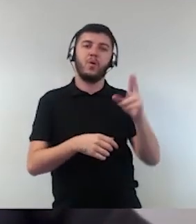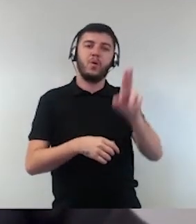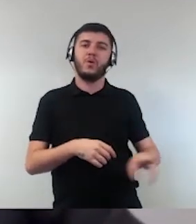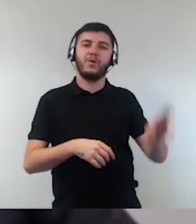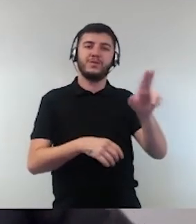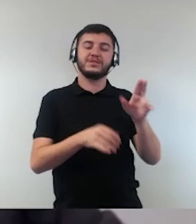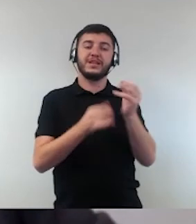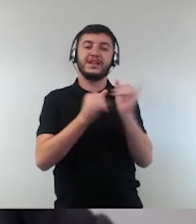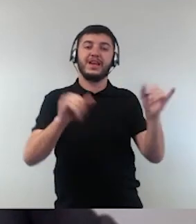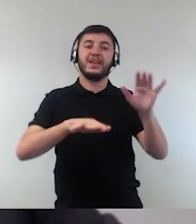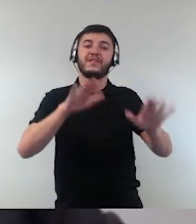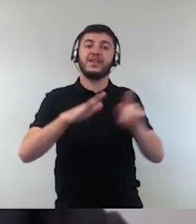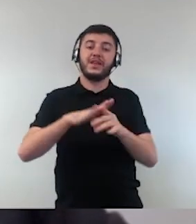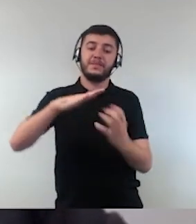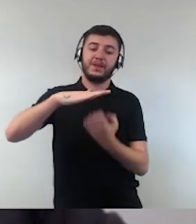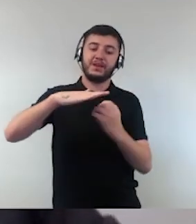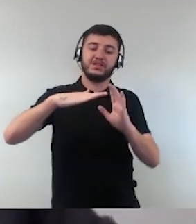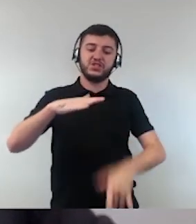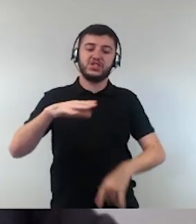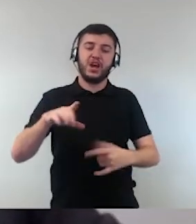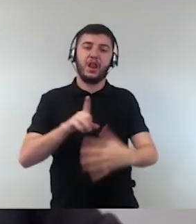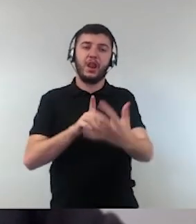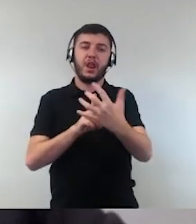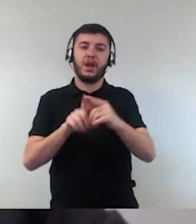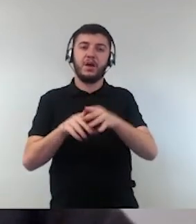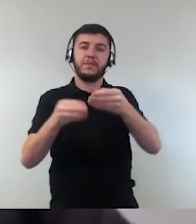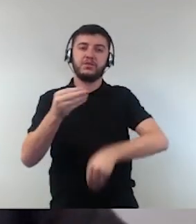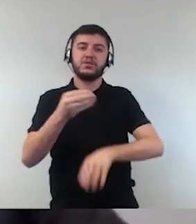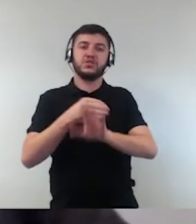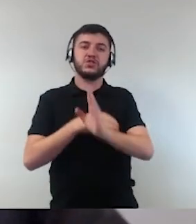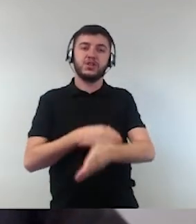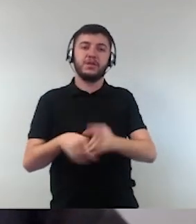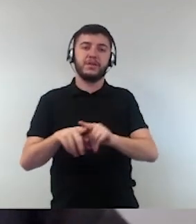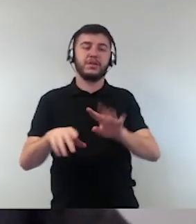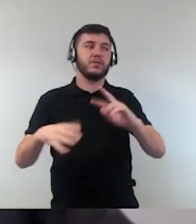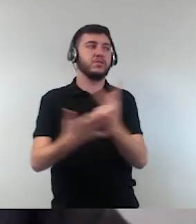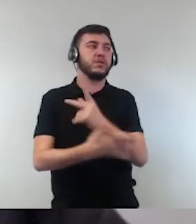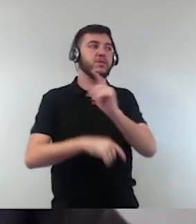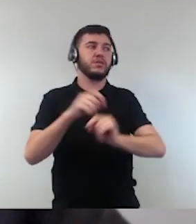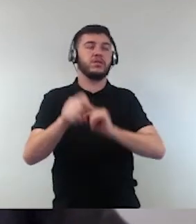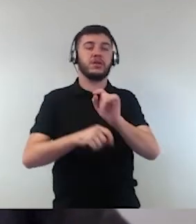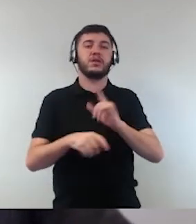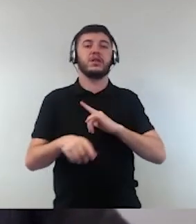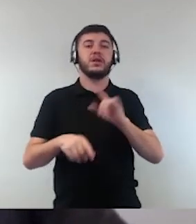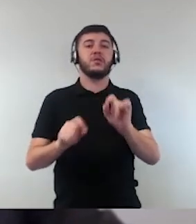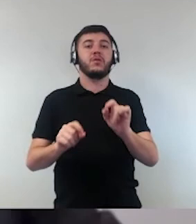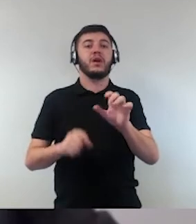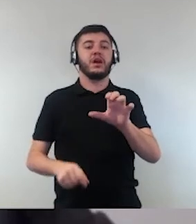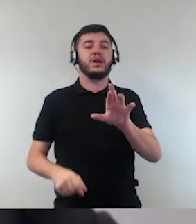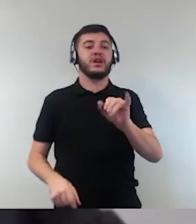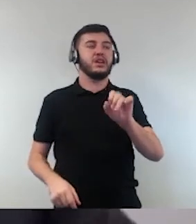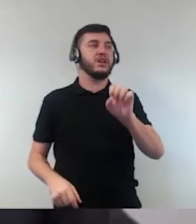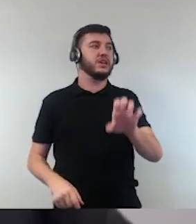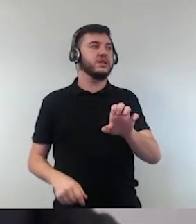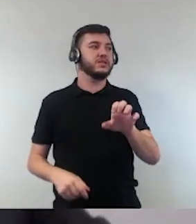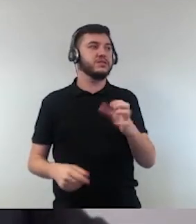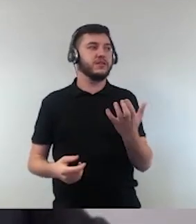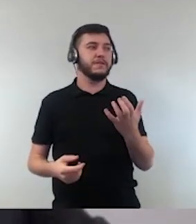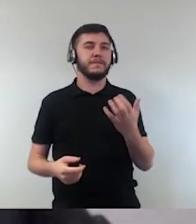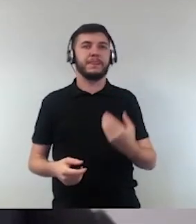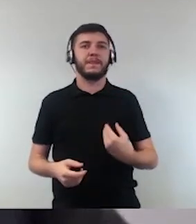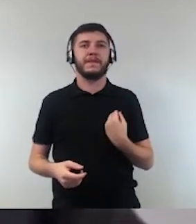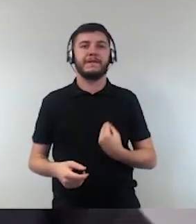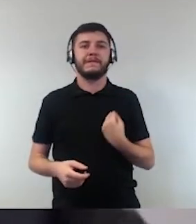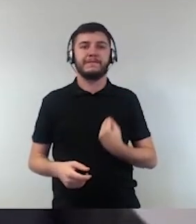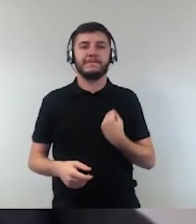impactada e ainda recebe, né, por conta da crise, que não está vendendo, às vezes, o produto, não está